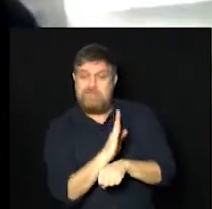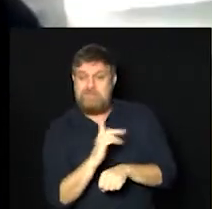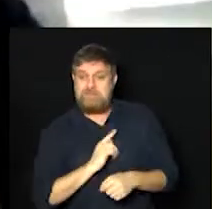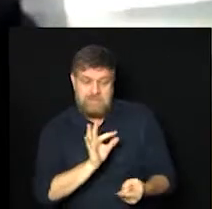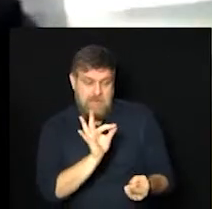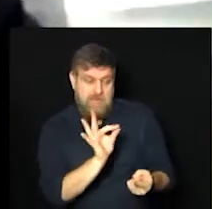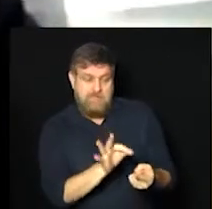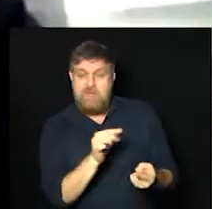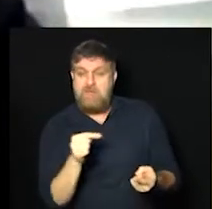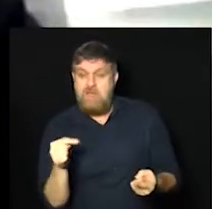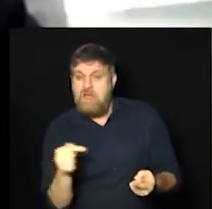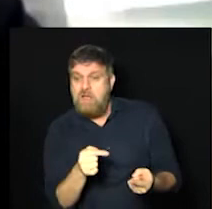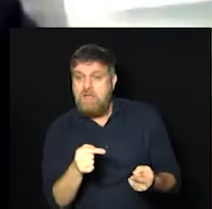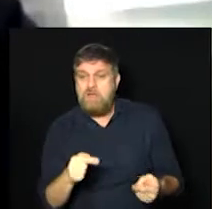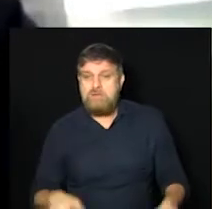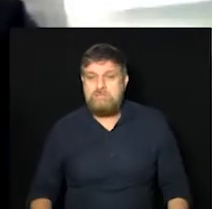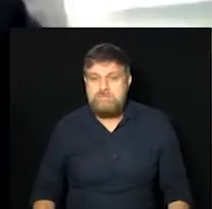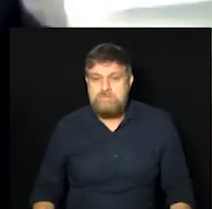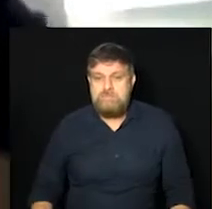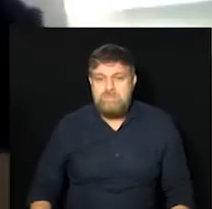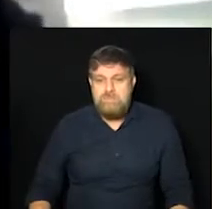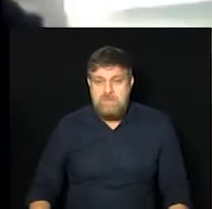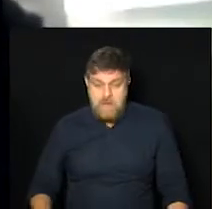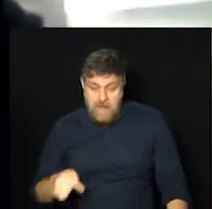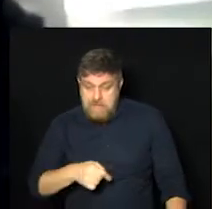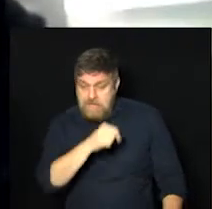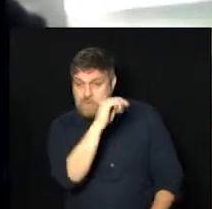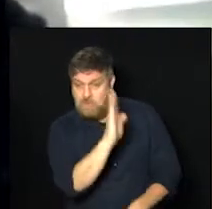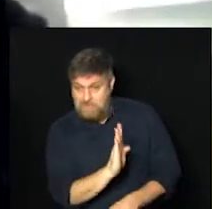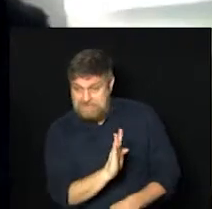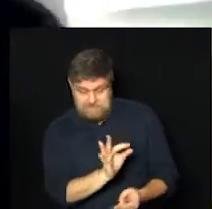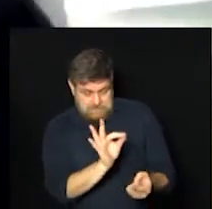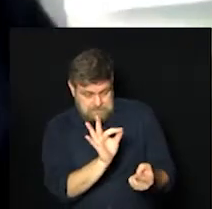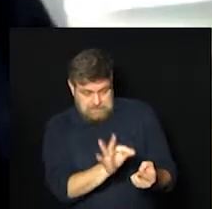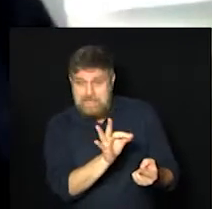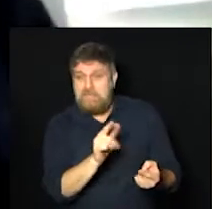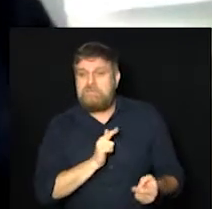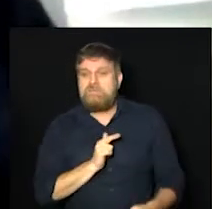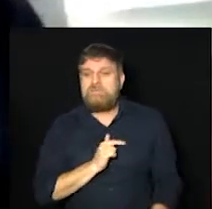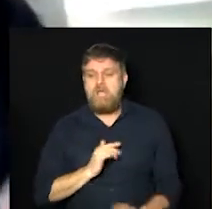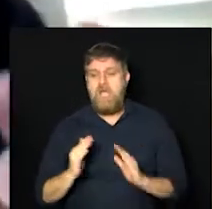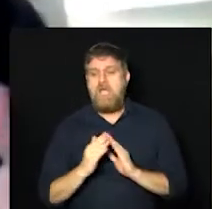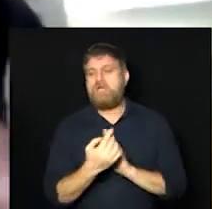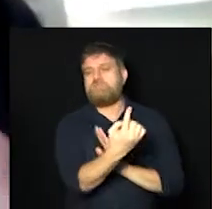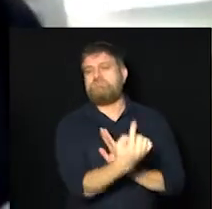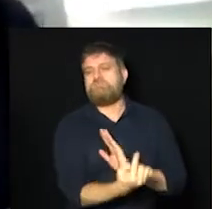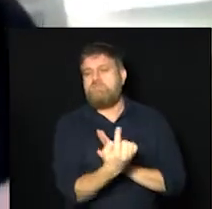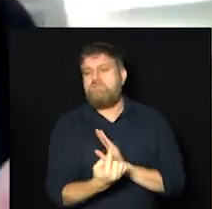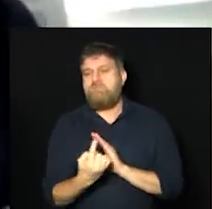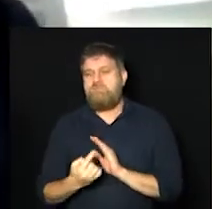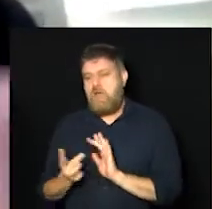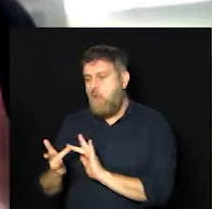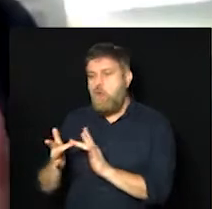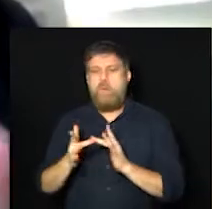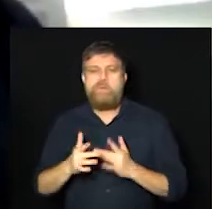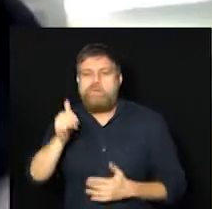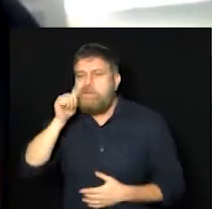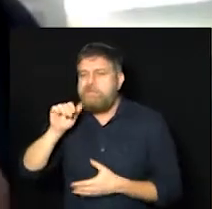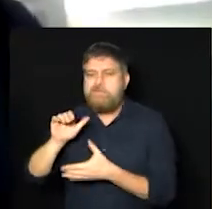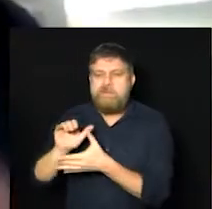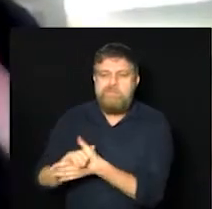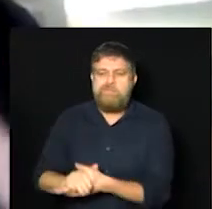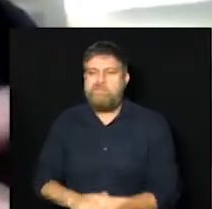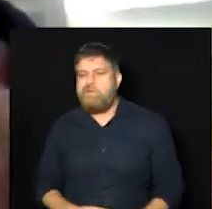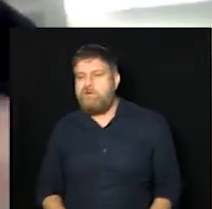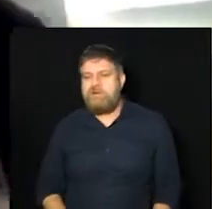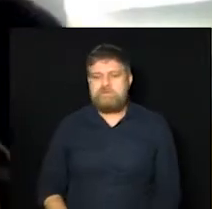na Flórida, né? É, exatamente. Eles testam, ok? E você vai para sua casa. Aí você fala com a sua esposa, com o seu primo, com o seu irmão, com o seu